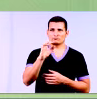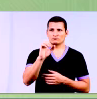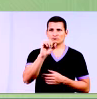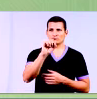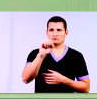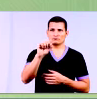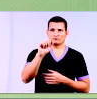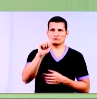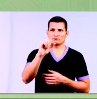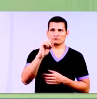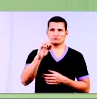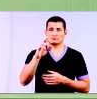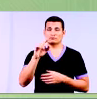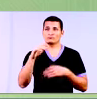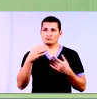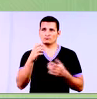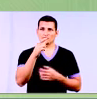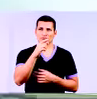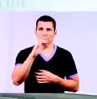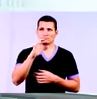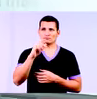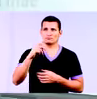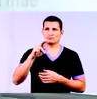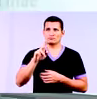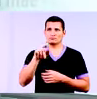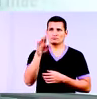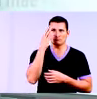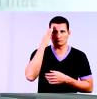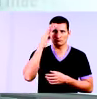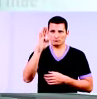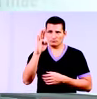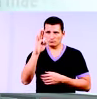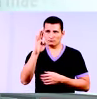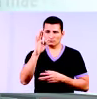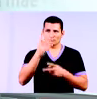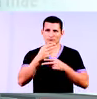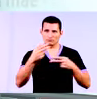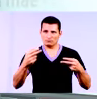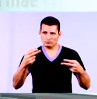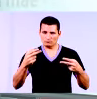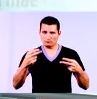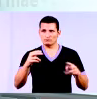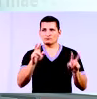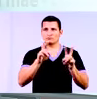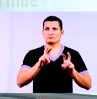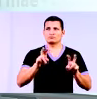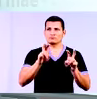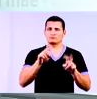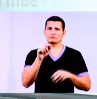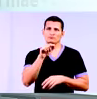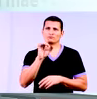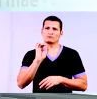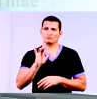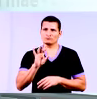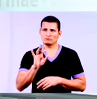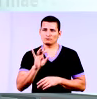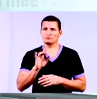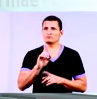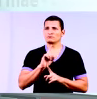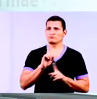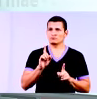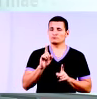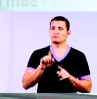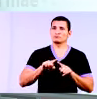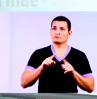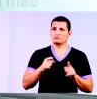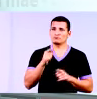Então aqui, gente, a CPU é o principal componente de hardware. Ah, mas ele opera sozinho? Não, mas é o componente